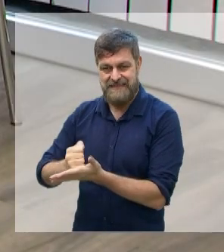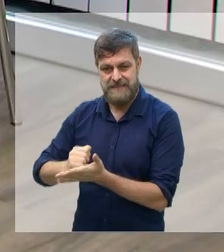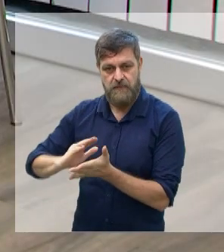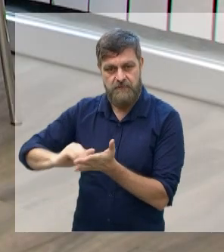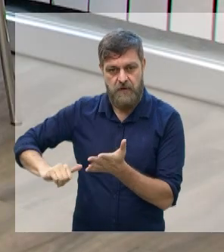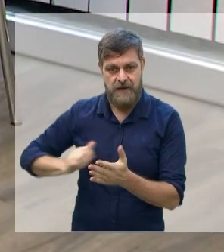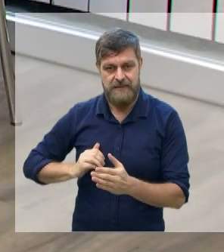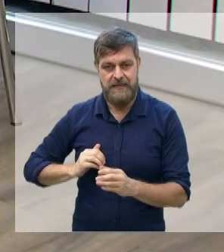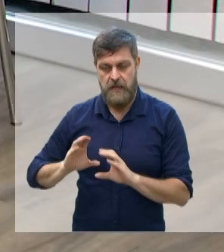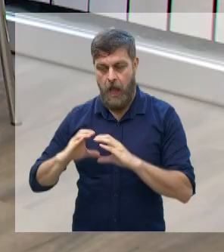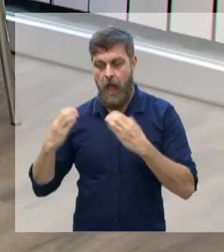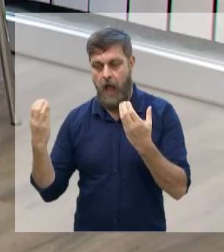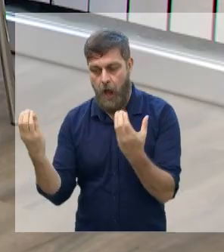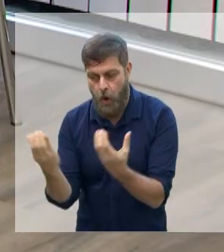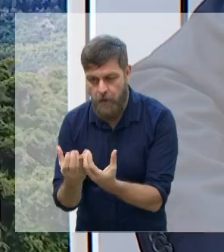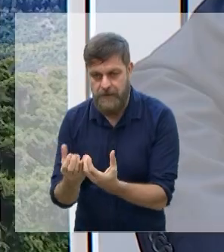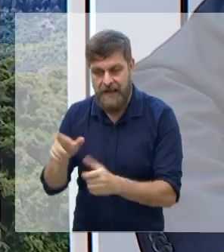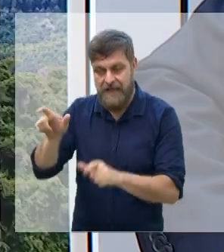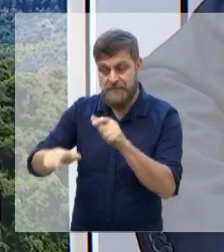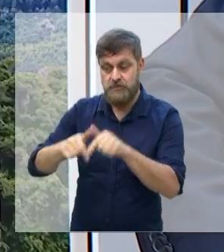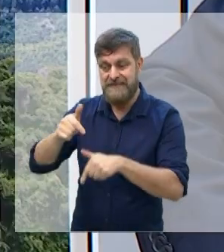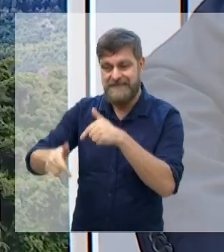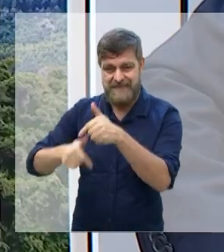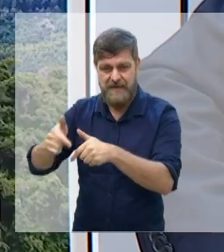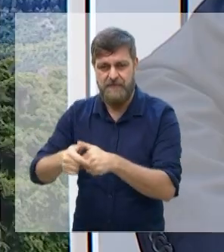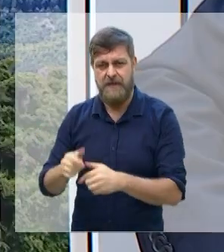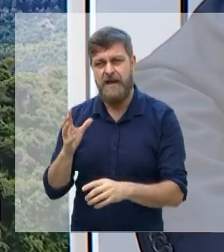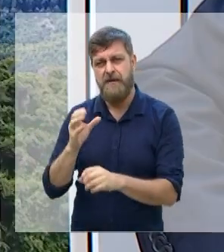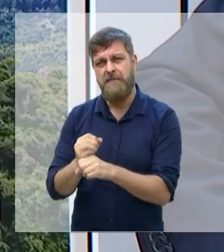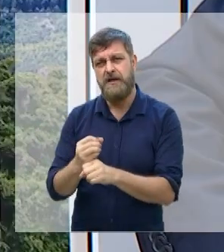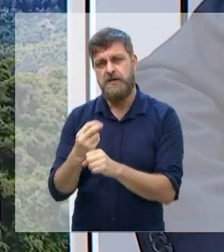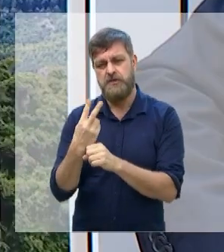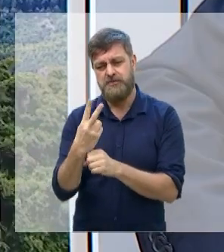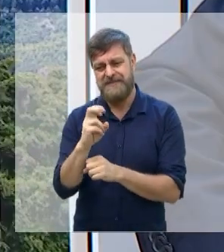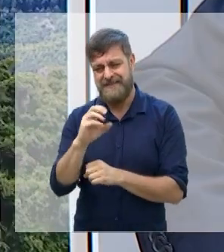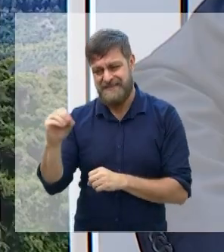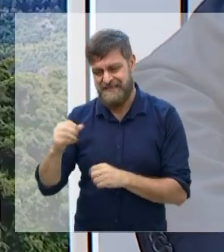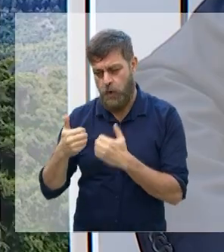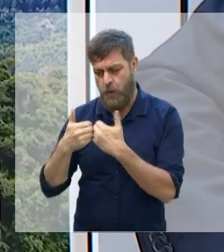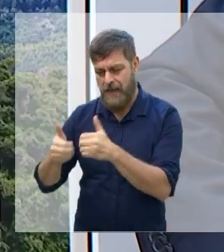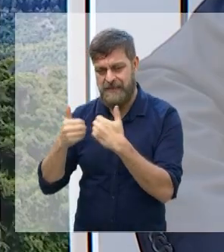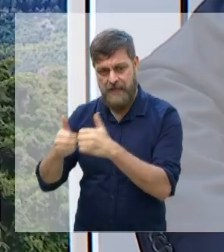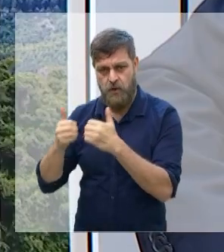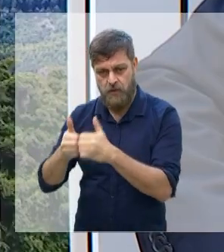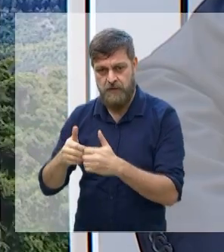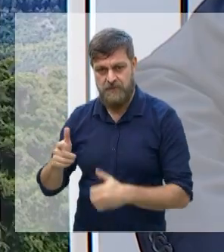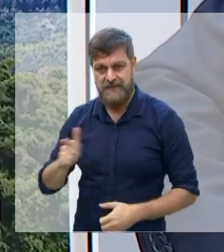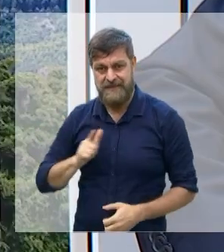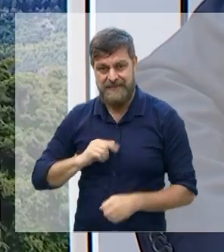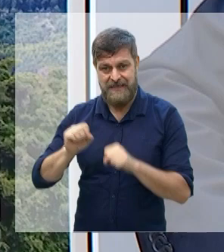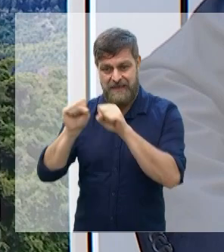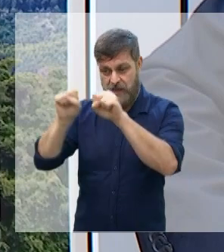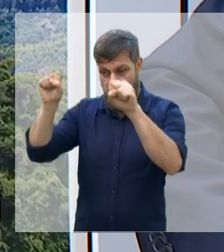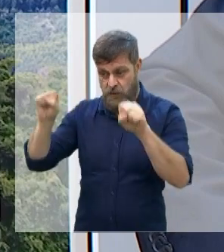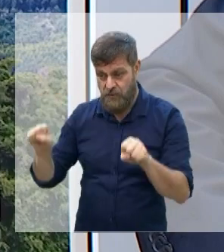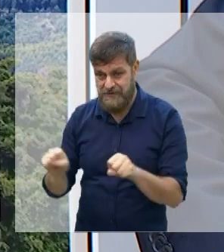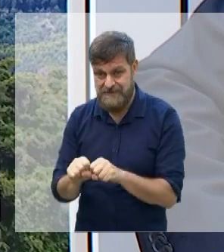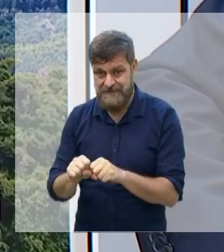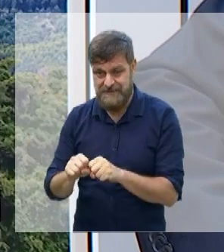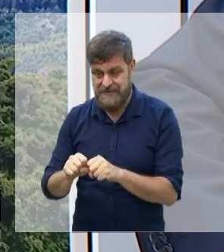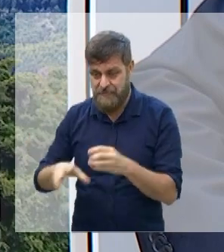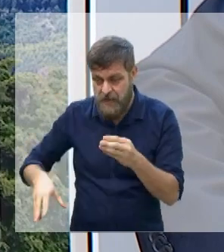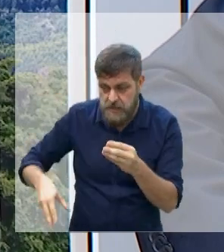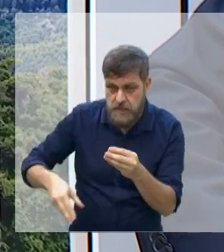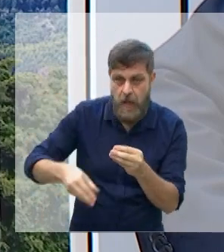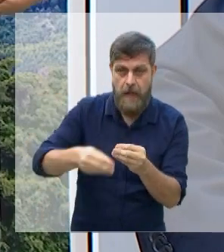as cooperativas são aqueles permissionários são cerca de 250 ônibus que vão compor o sistema alimentador